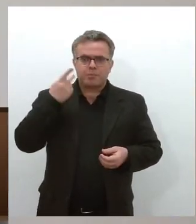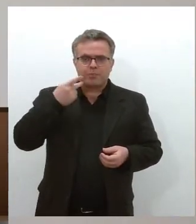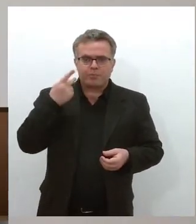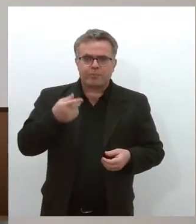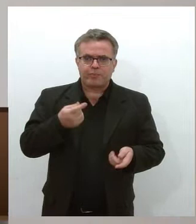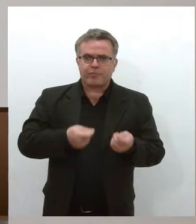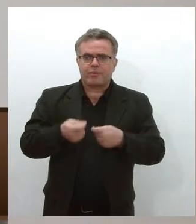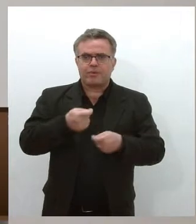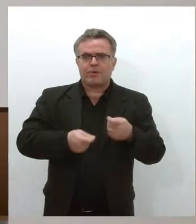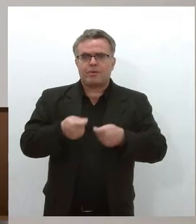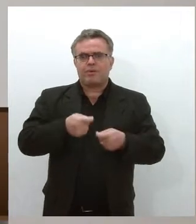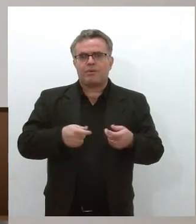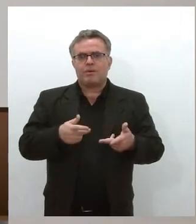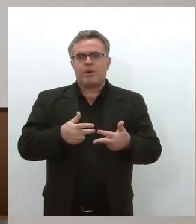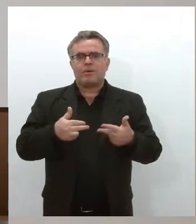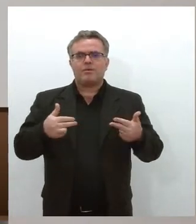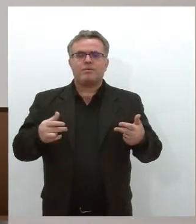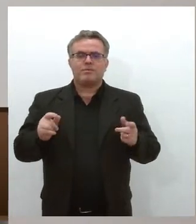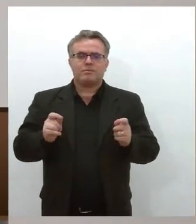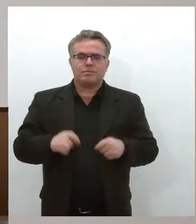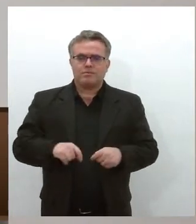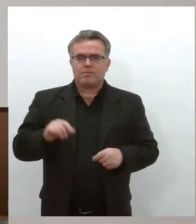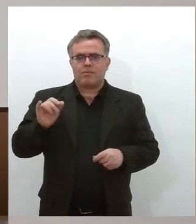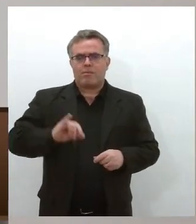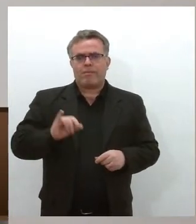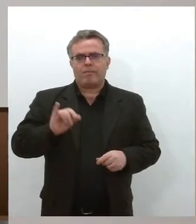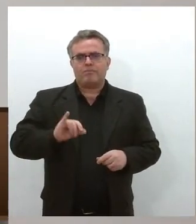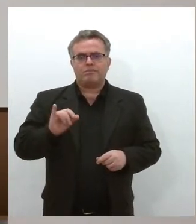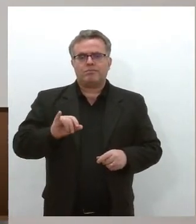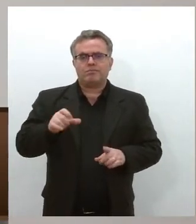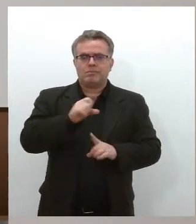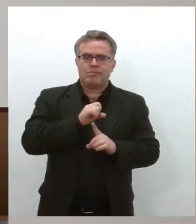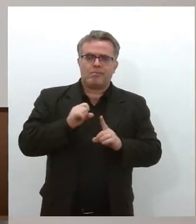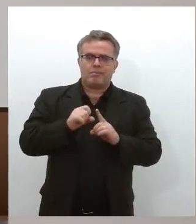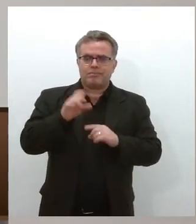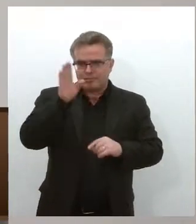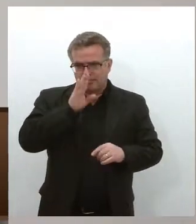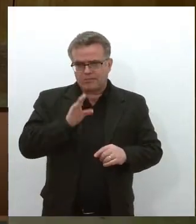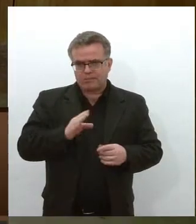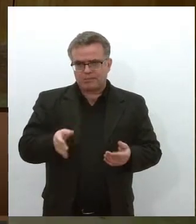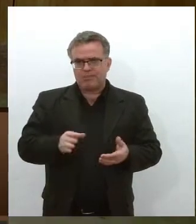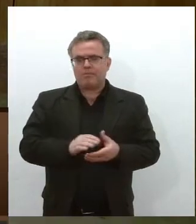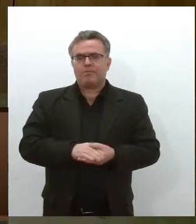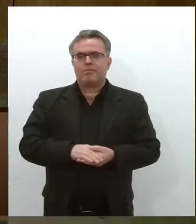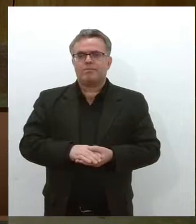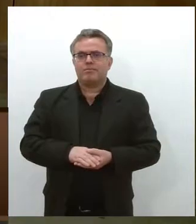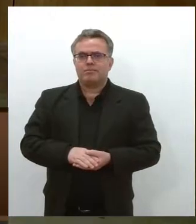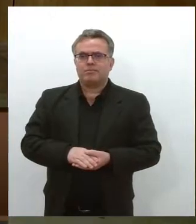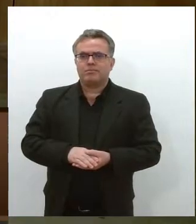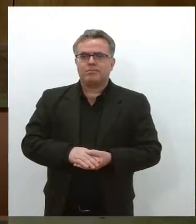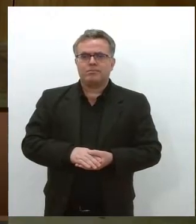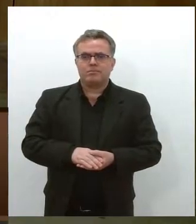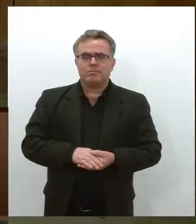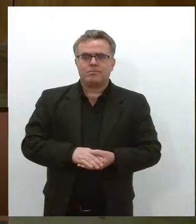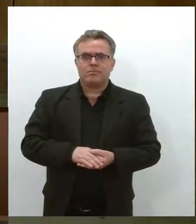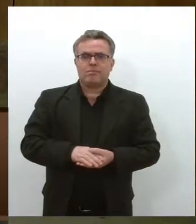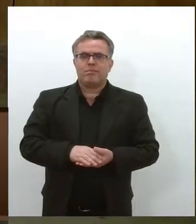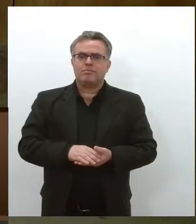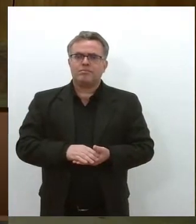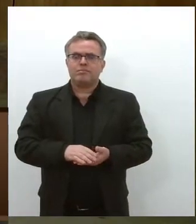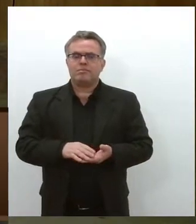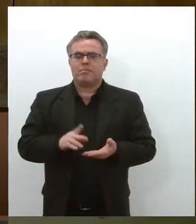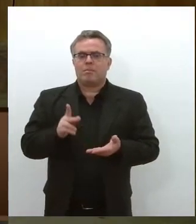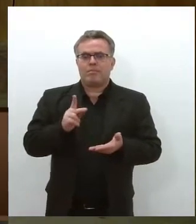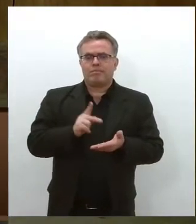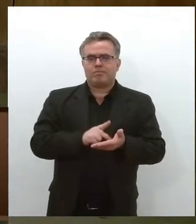também, que são tão importantes para a sociedade brasileira como um todo. Ver que realmente houve esse